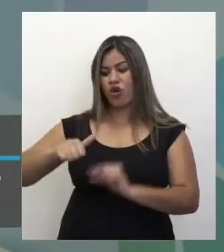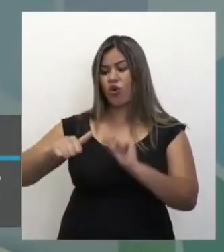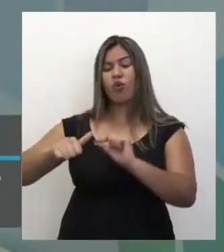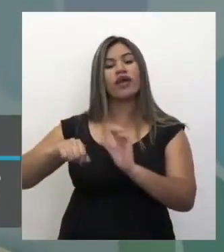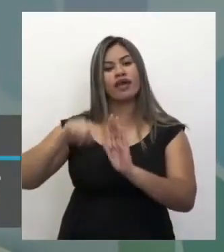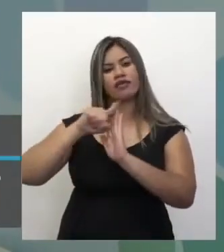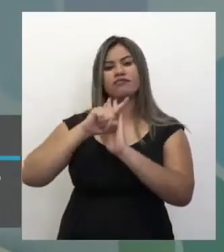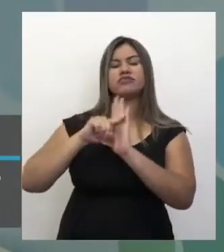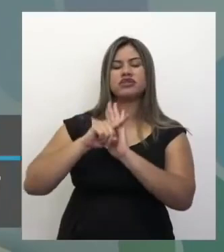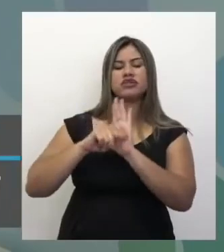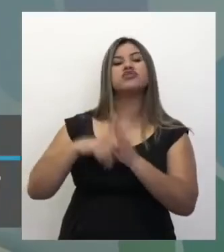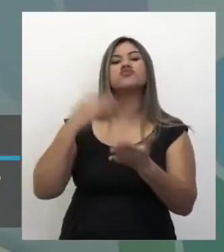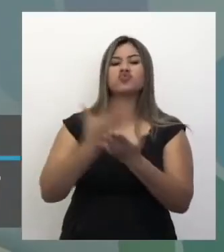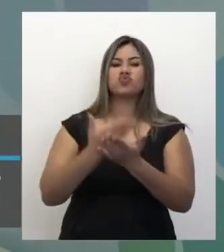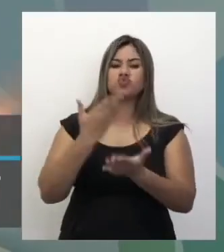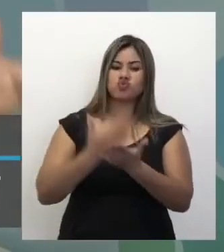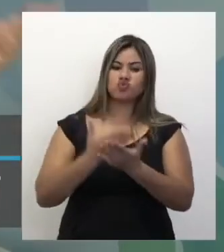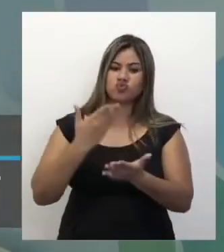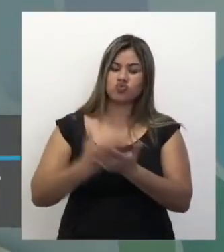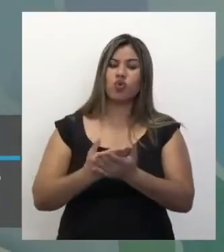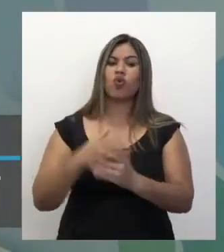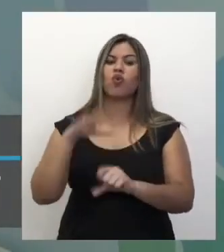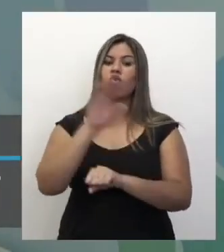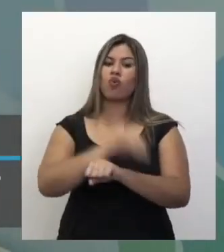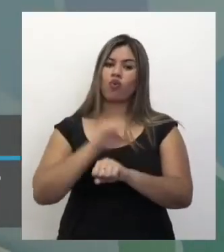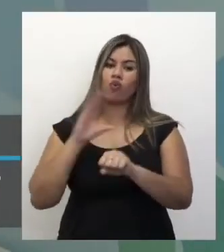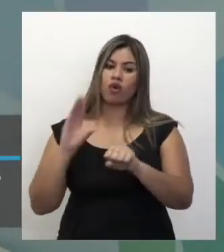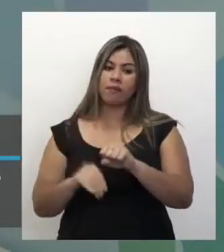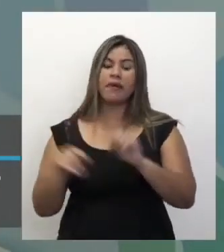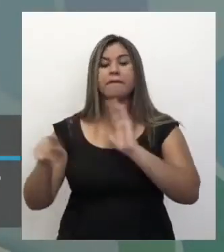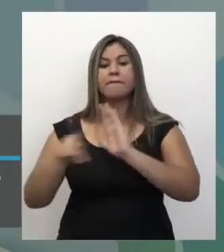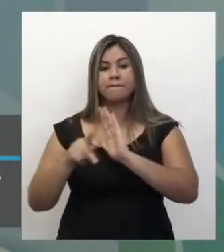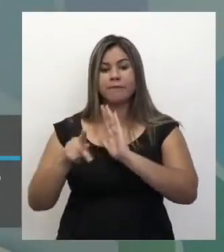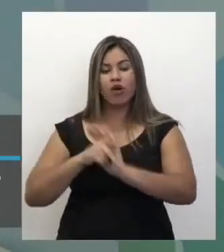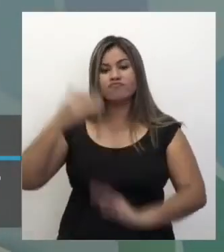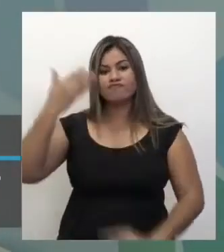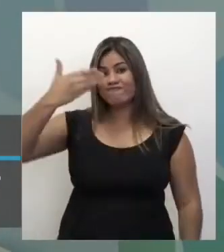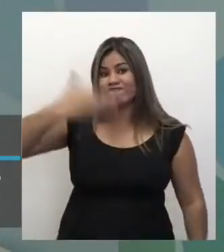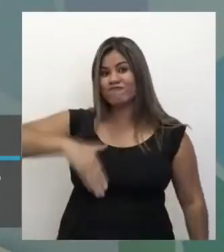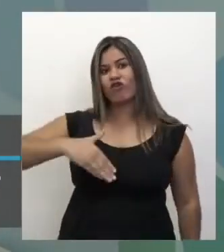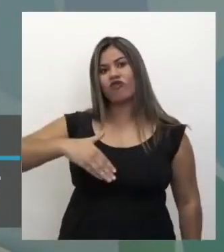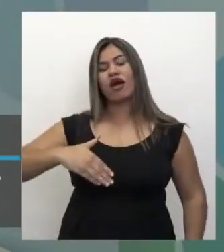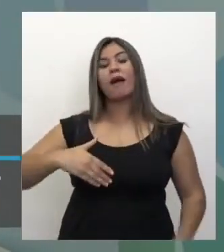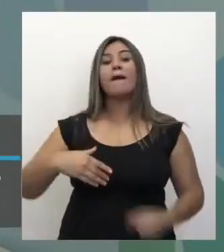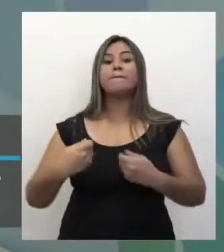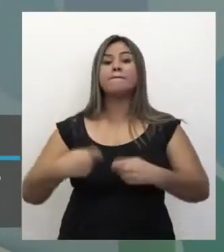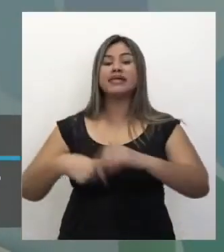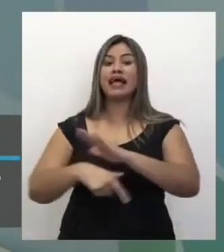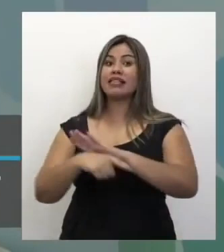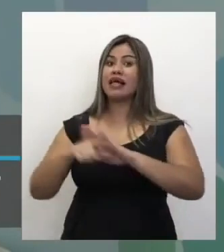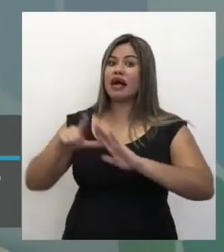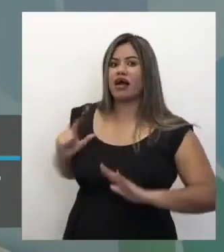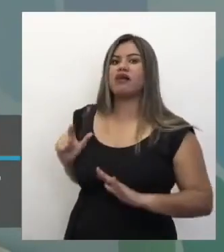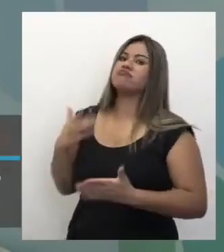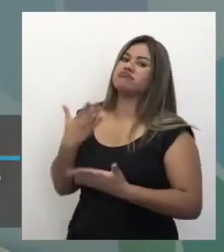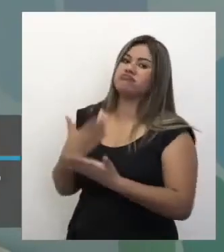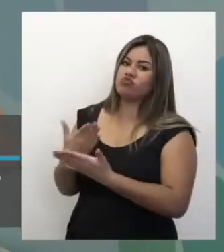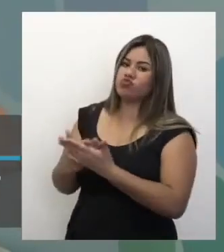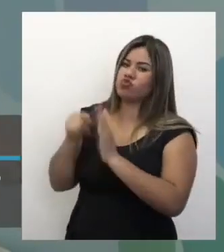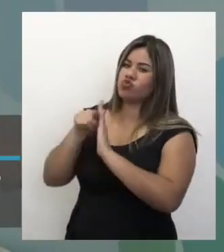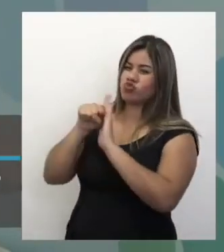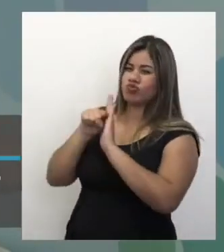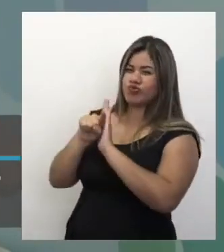um estudo. O argumento de evidência é sempre a partir de um estudo, você